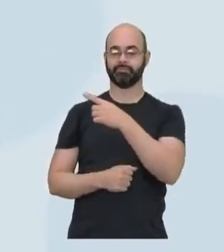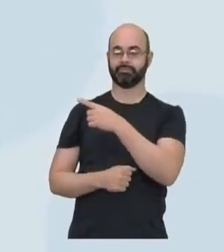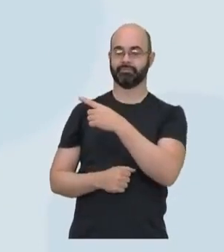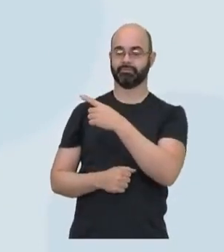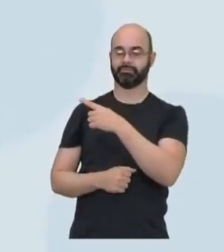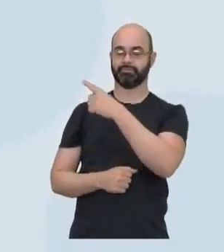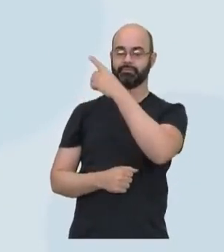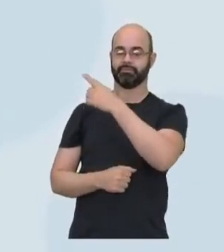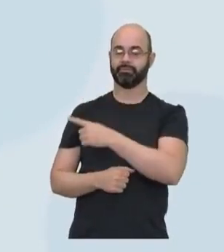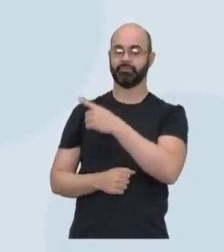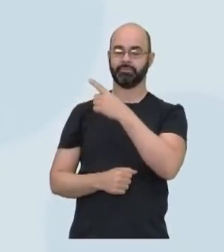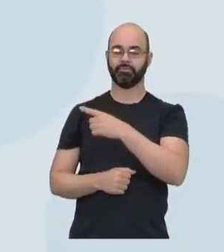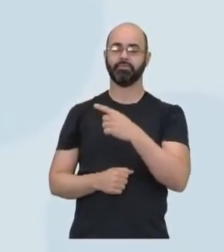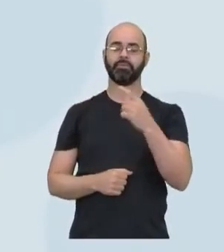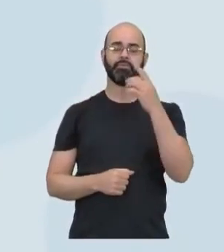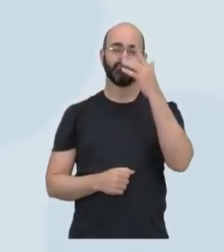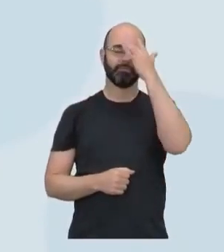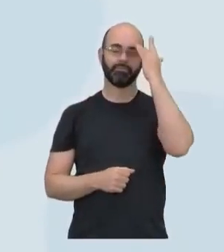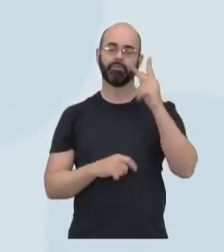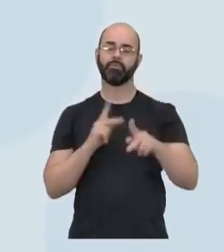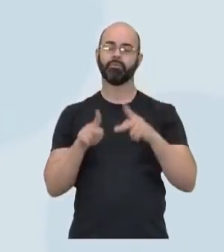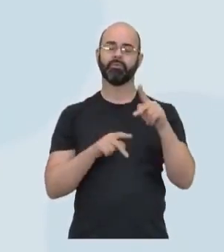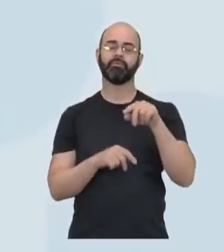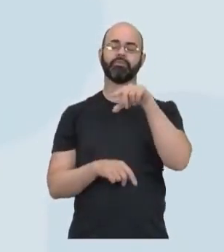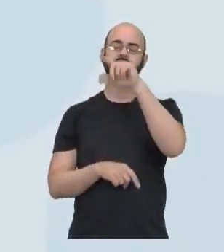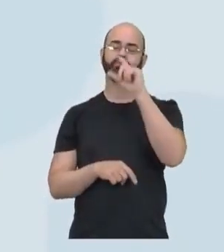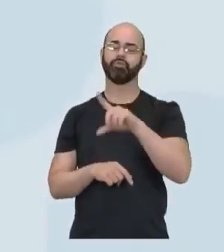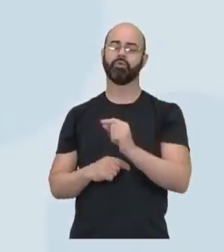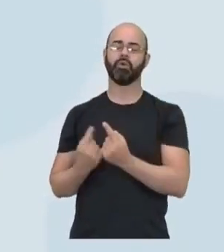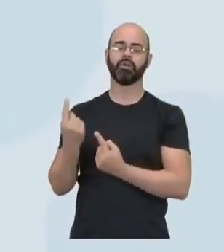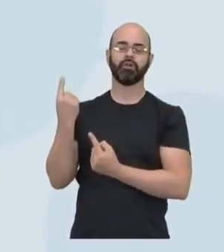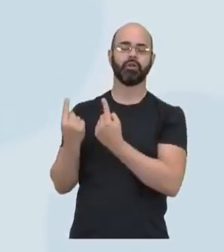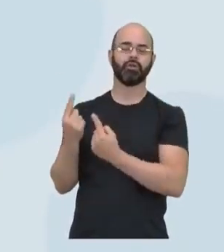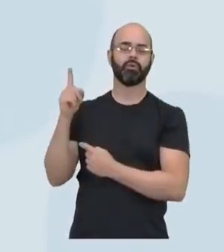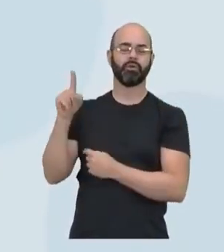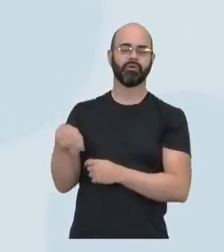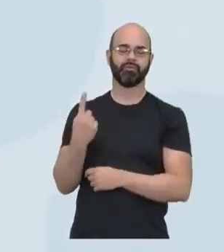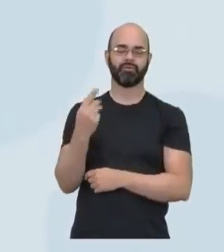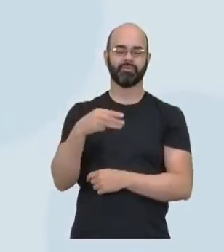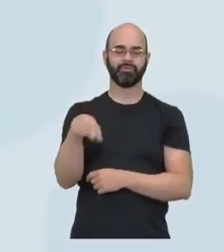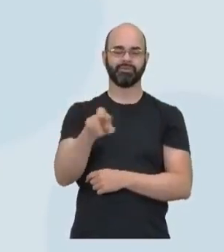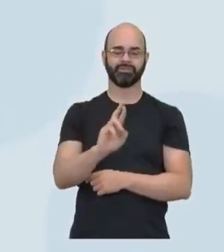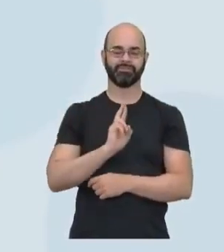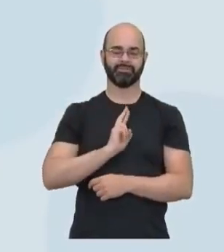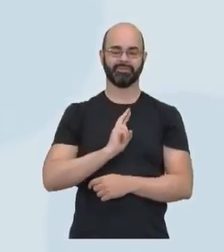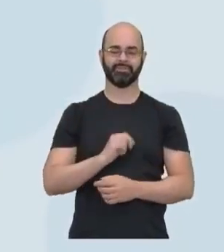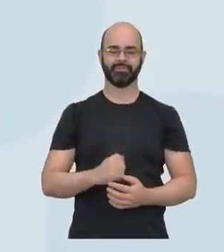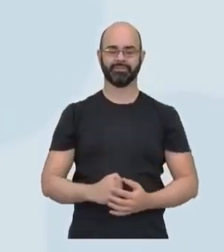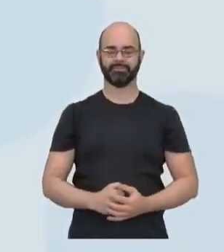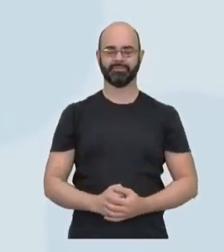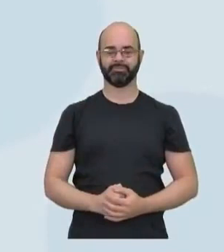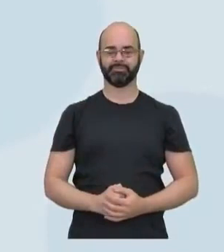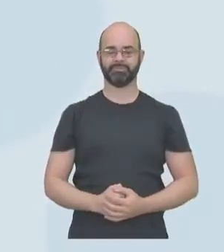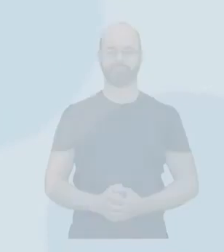governantes é escolhido pelo povo? E vou deixar 1 minuto para que vocês me respondam.